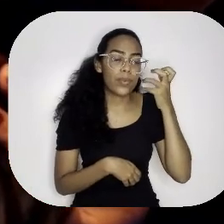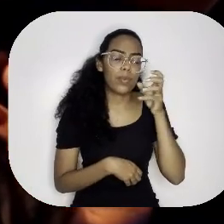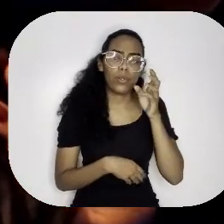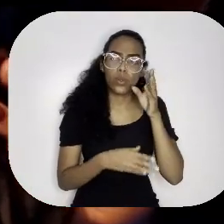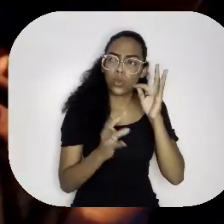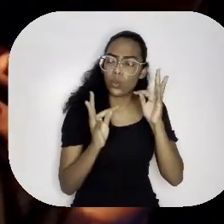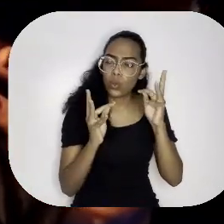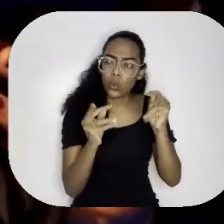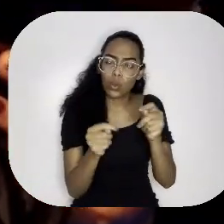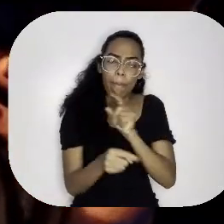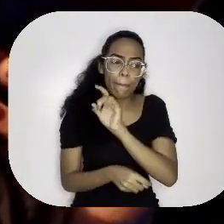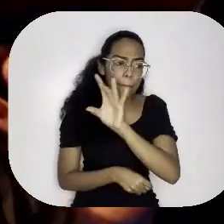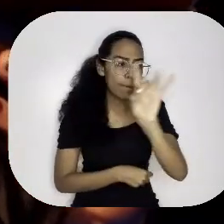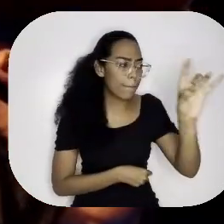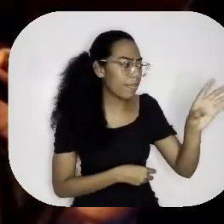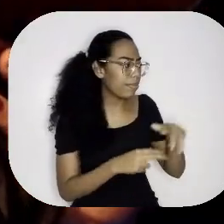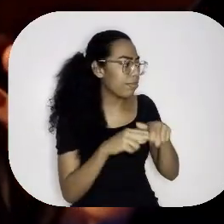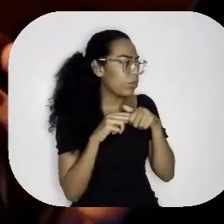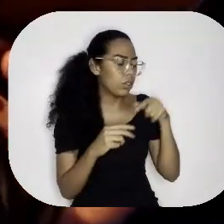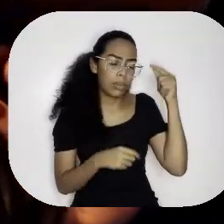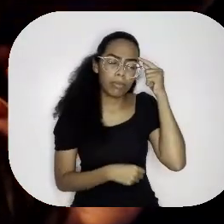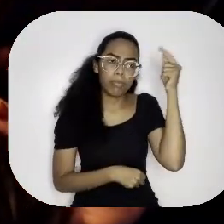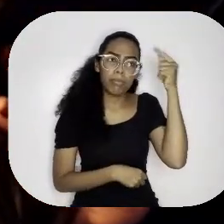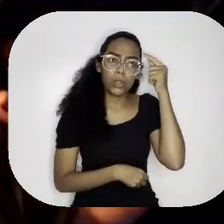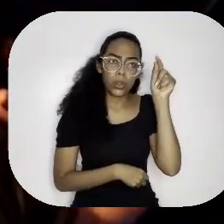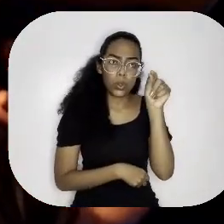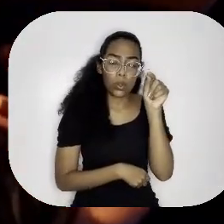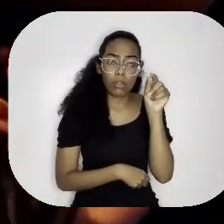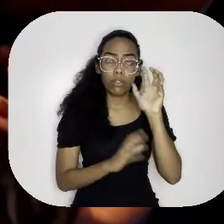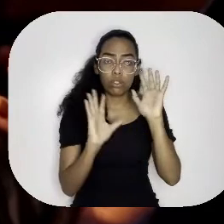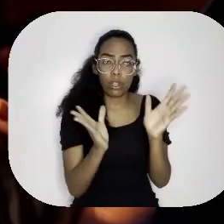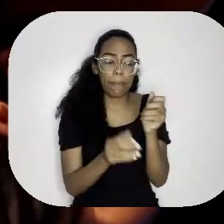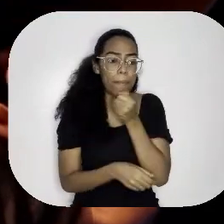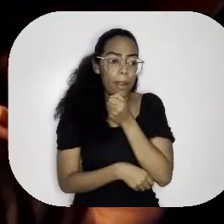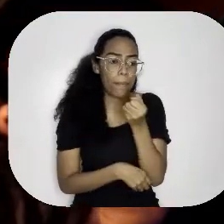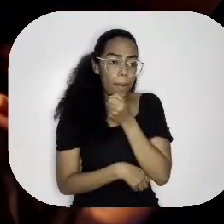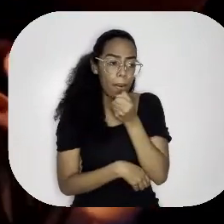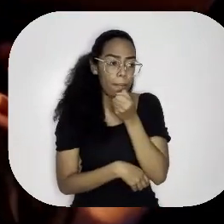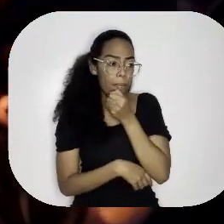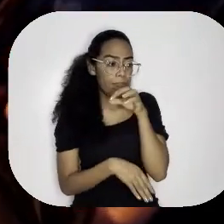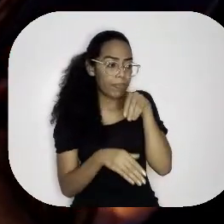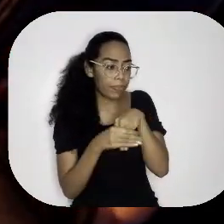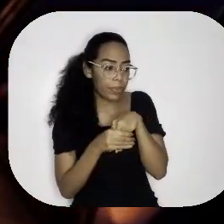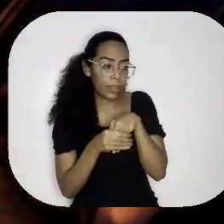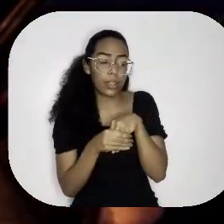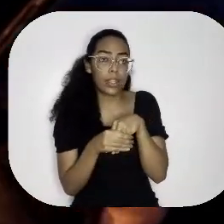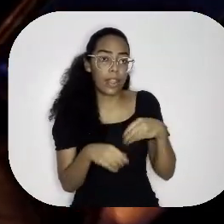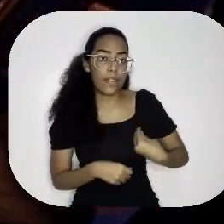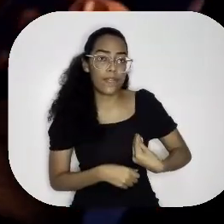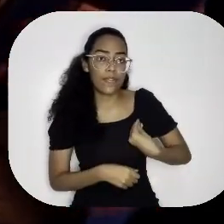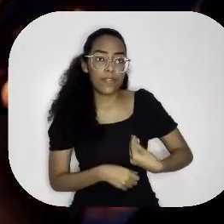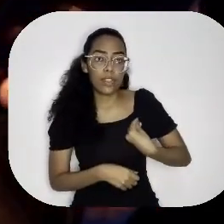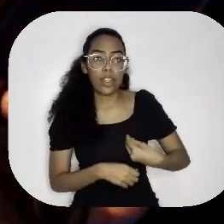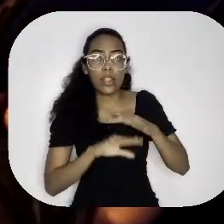som divagando por todos os planos. Por outras paragens estás a cantar,